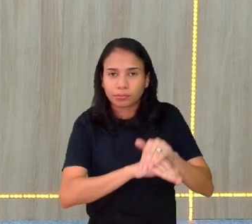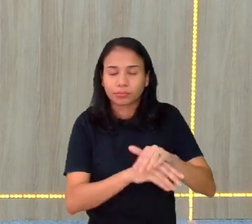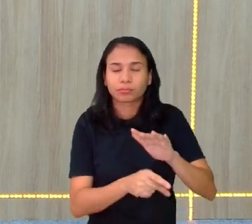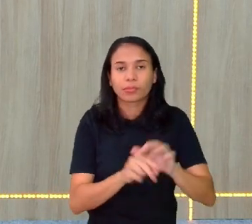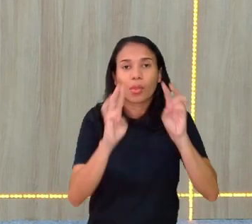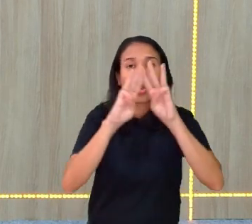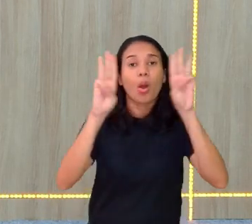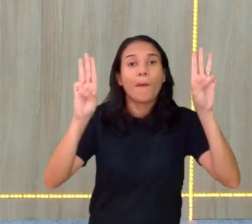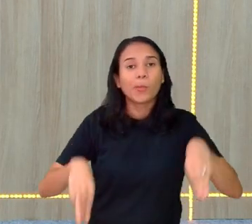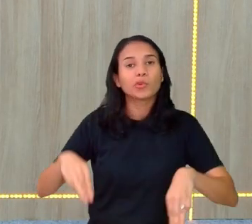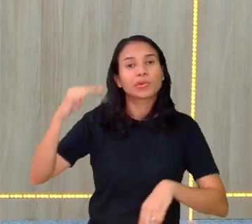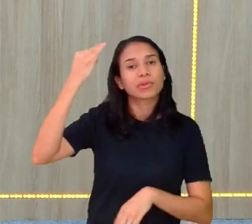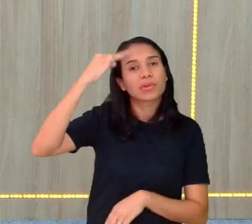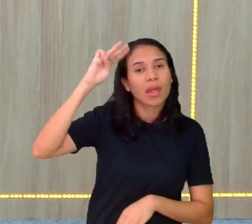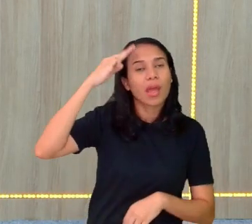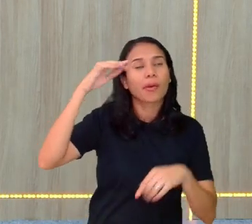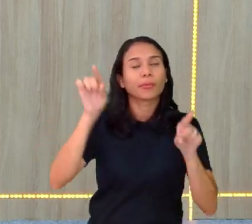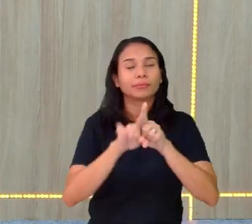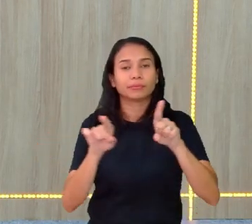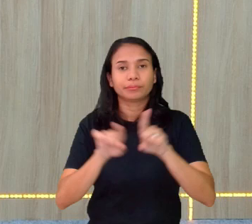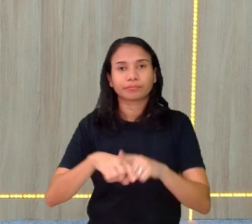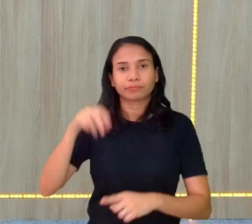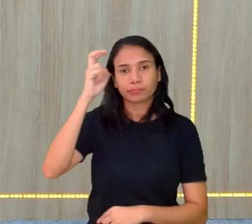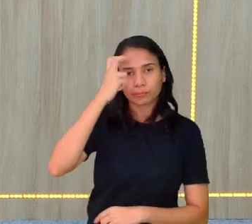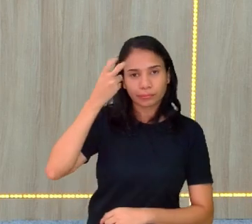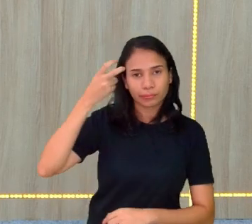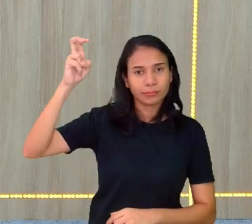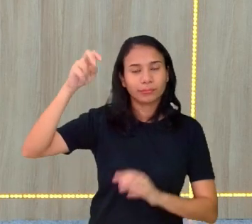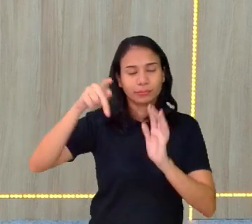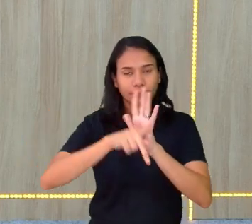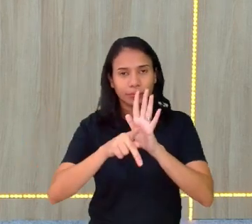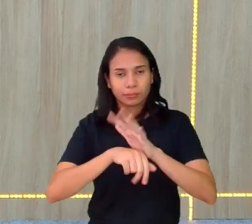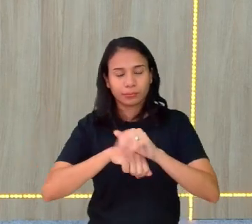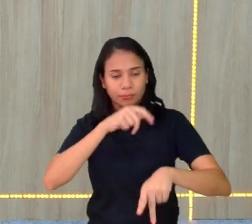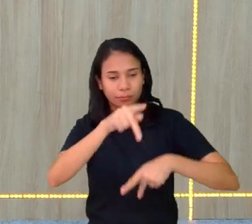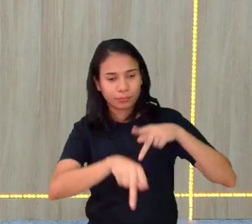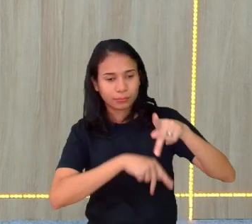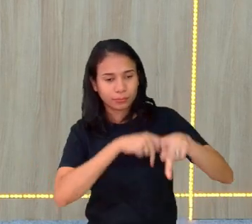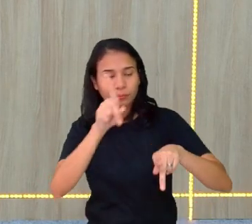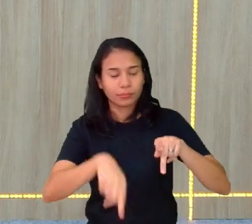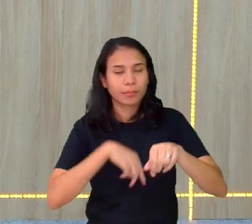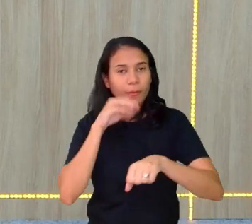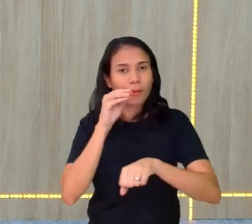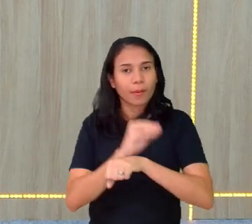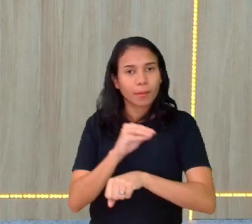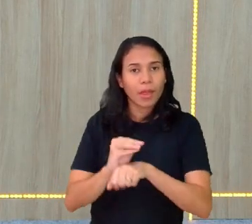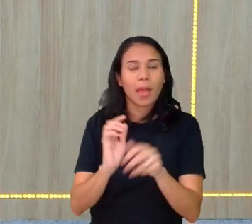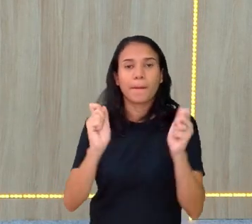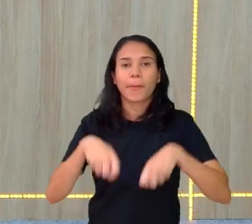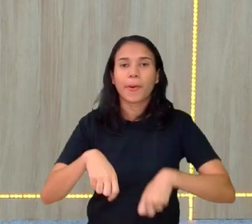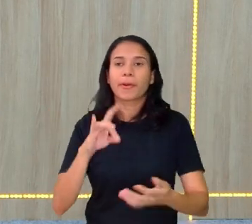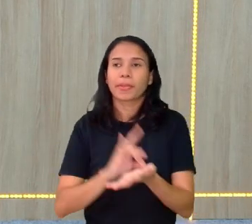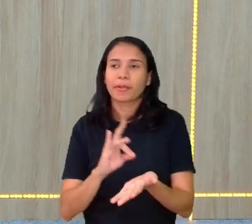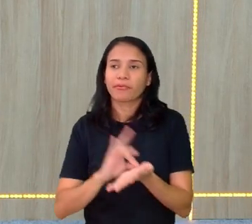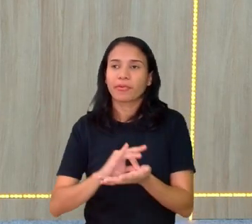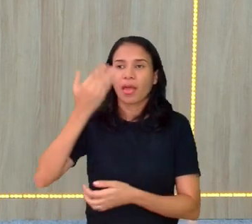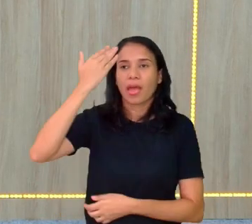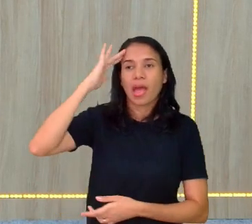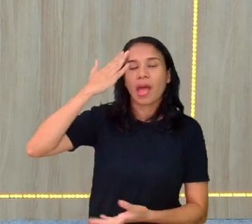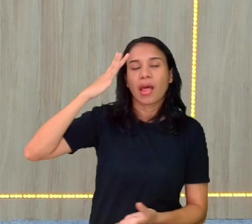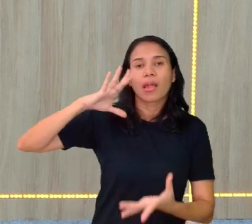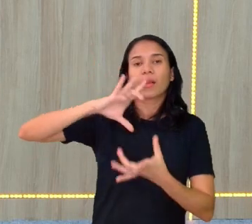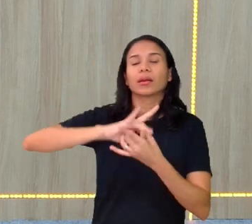museus, a cultura popular também, né, que é aí preservá-la para que a gente possa, né,